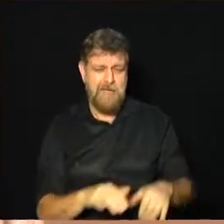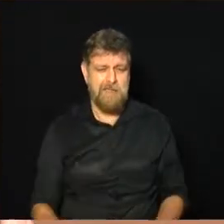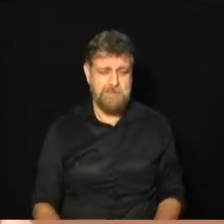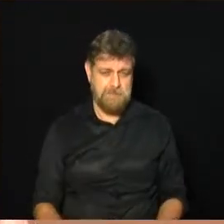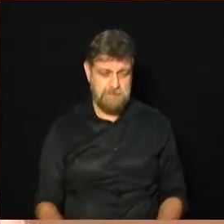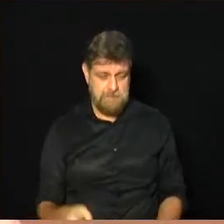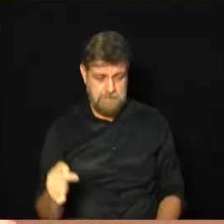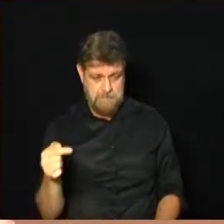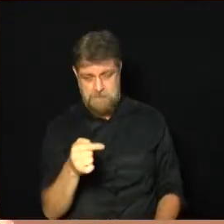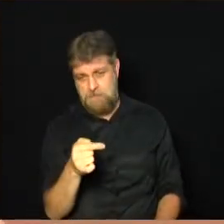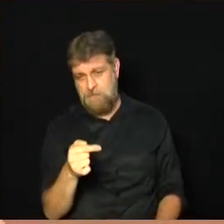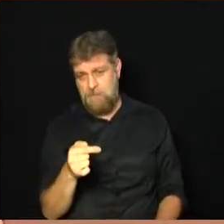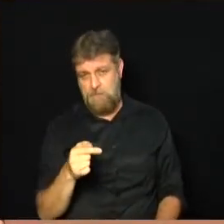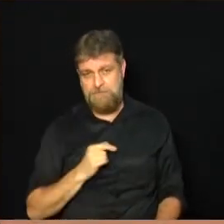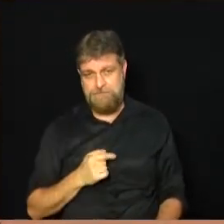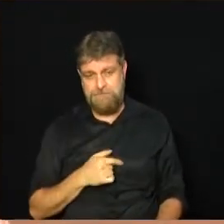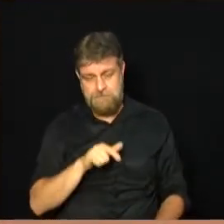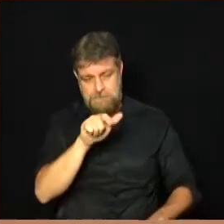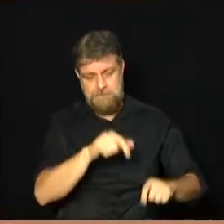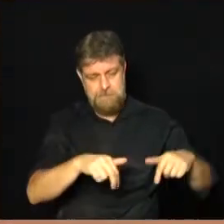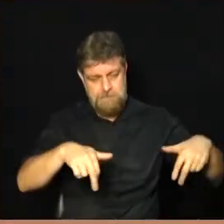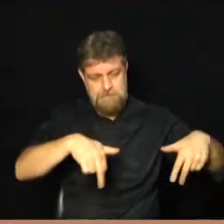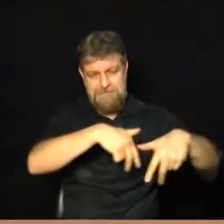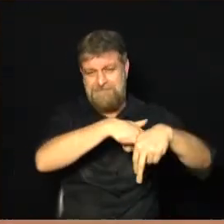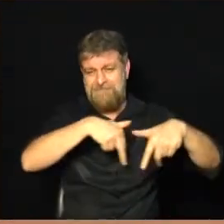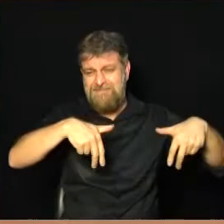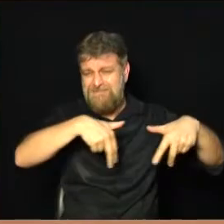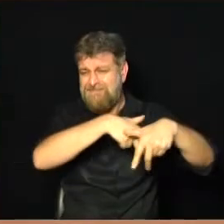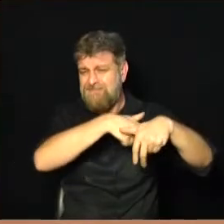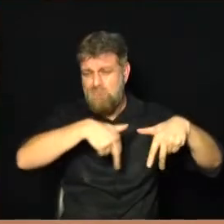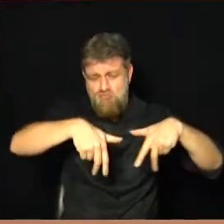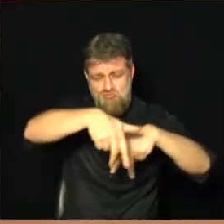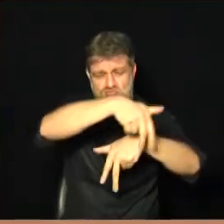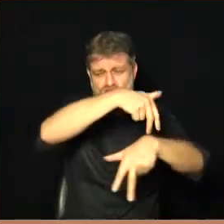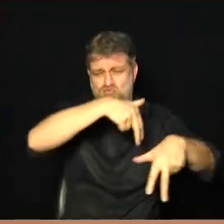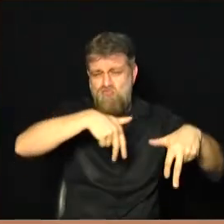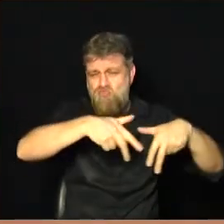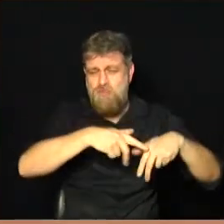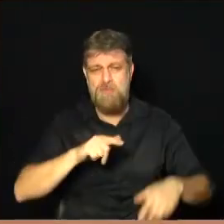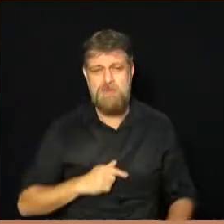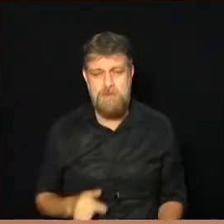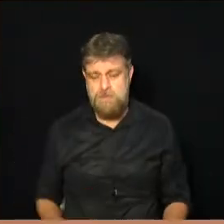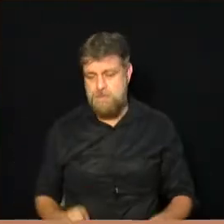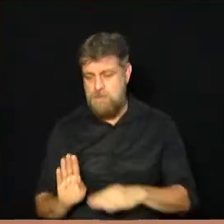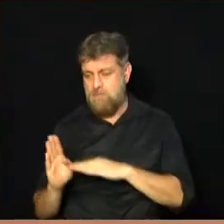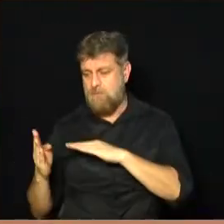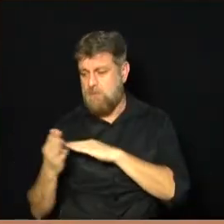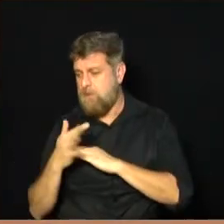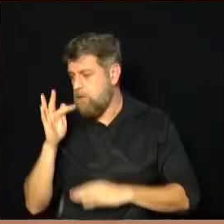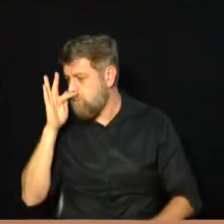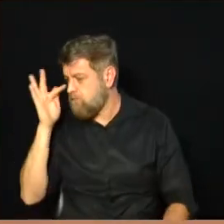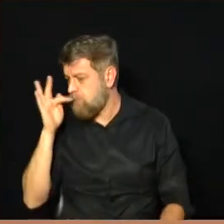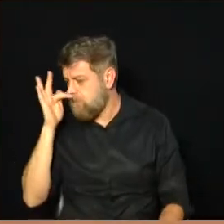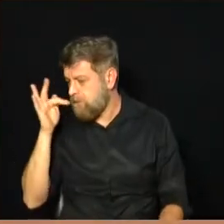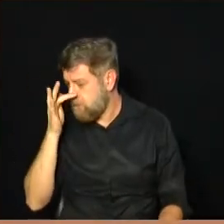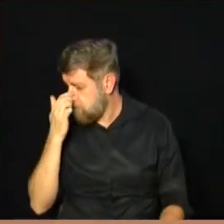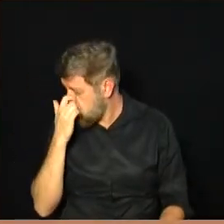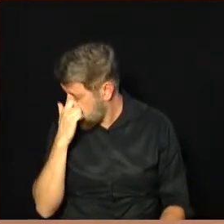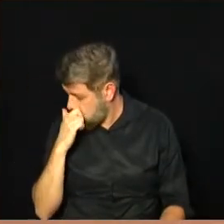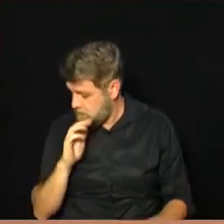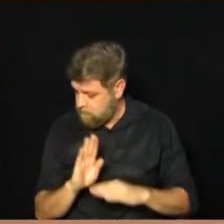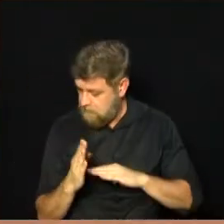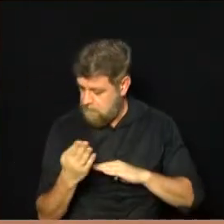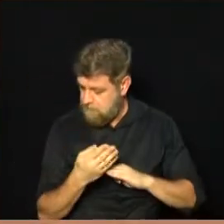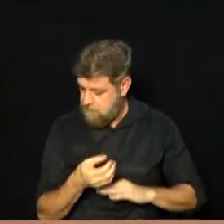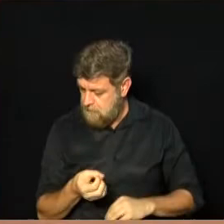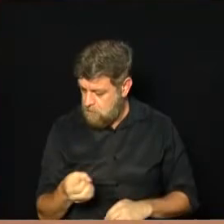grande, e o fluxo de pedestres é muito grande. Então, vindo ali da região do Florense, Nova